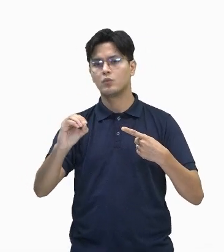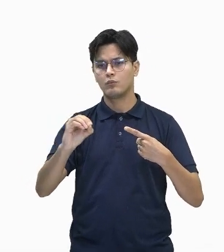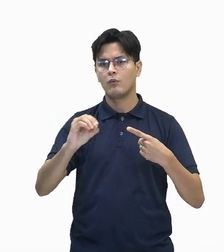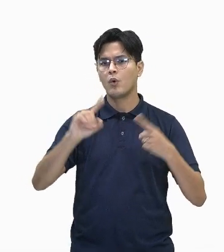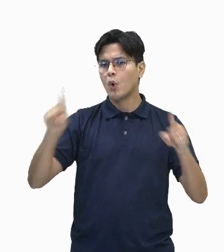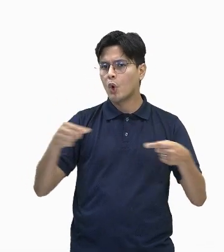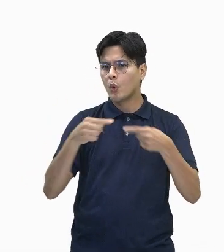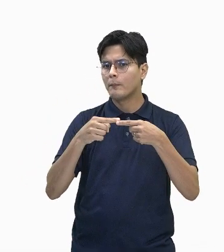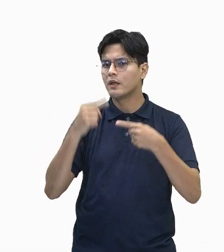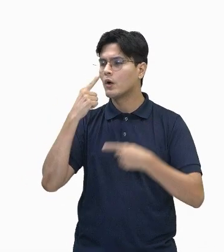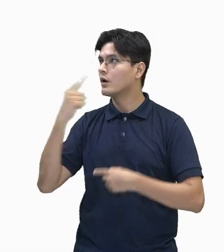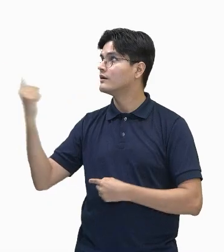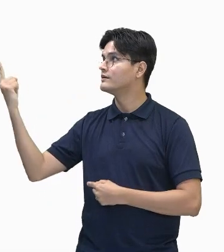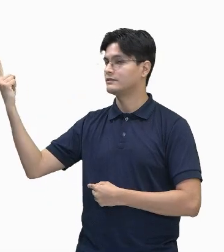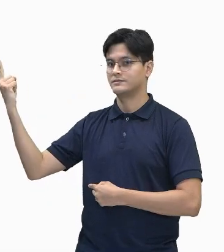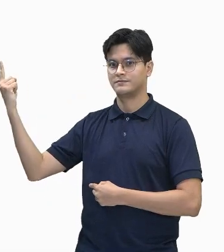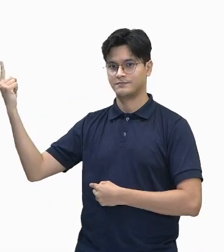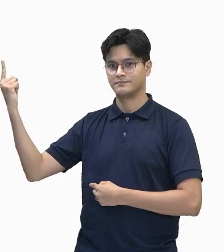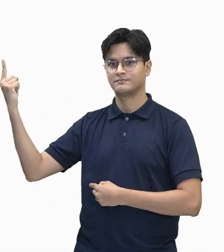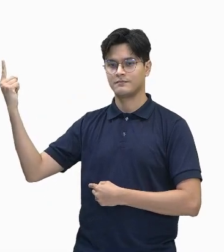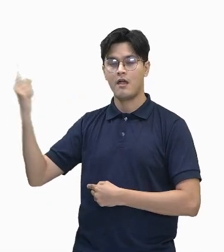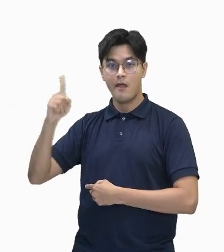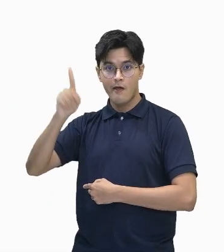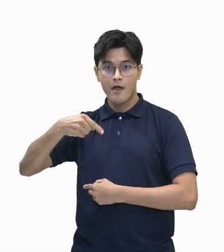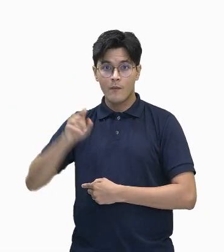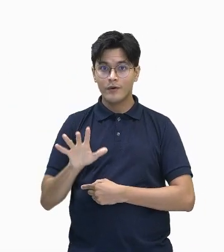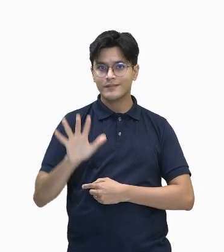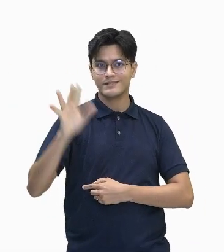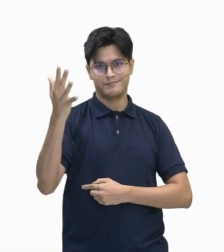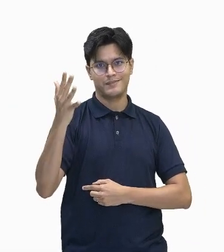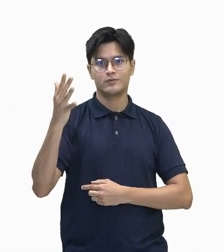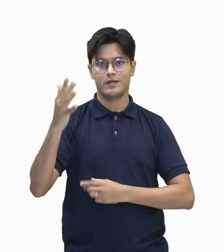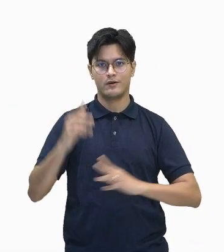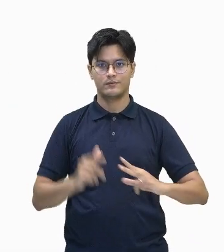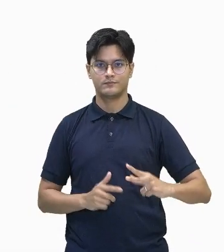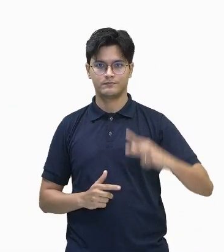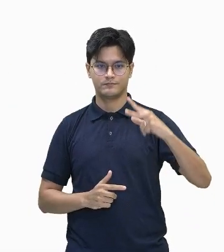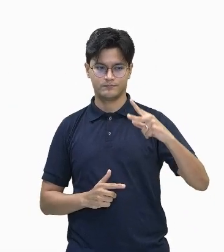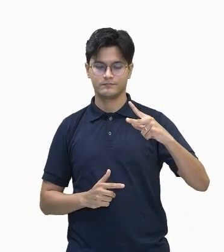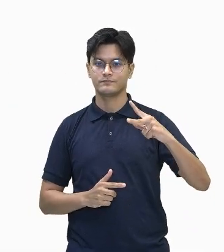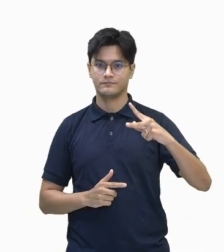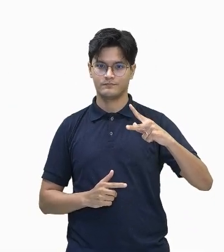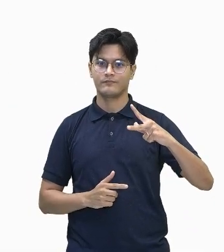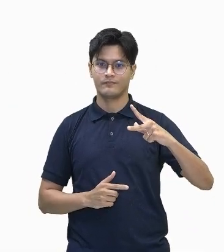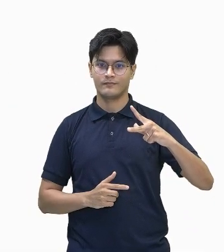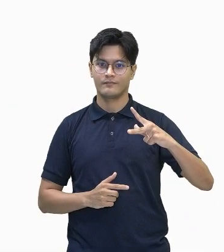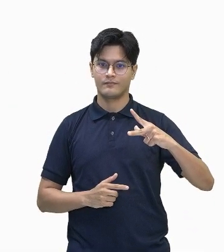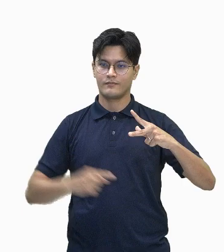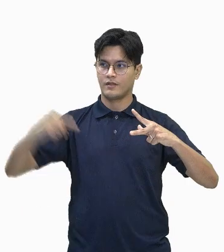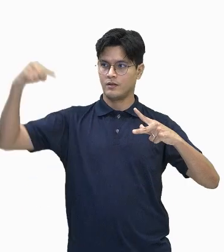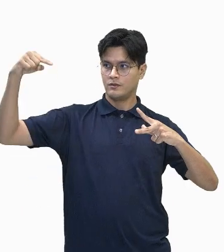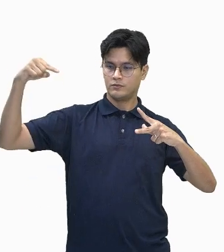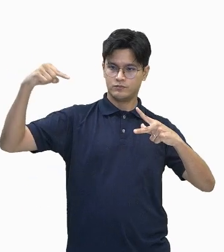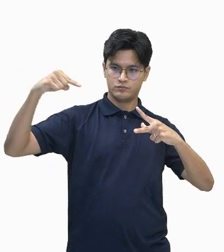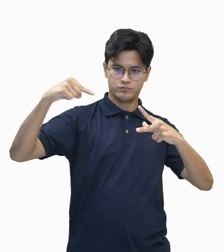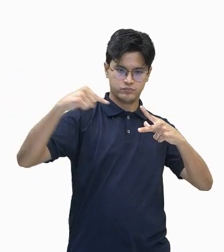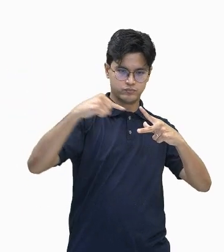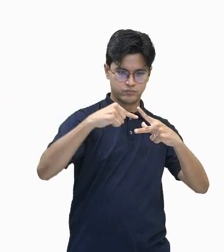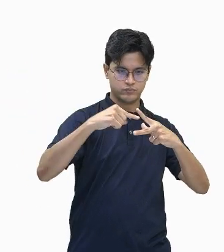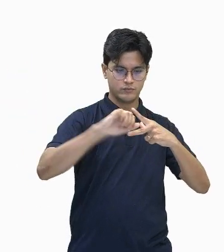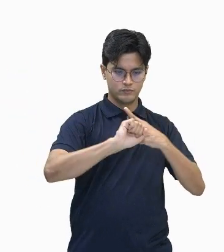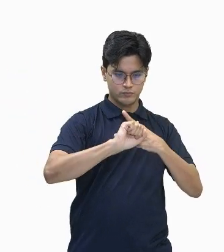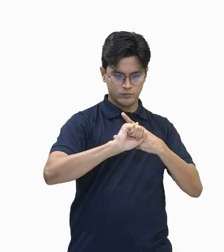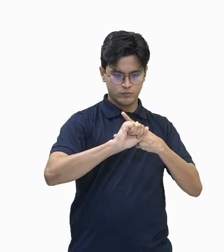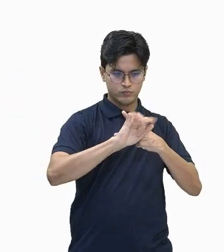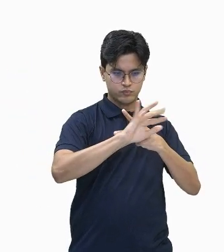A luz, a difração é aquele fenômeno em que a luz ela passa de um meio de propagação para outro, né?